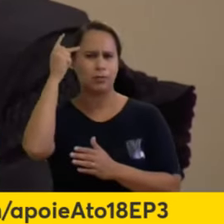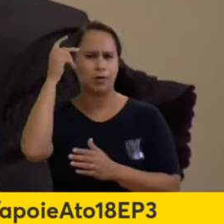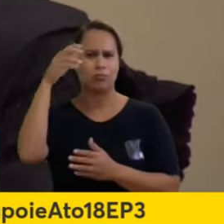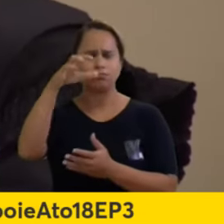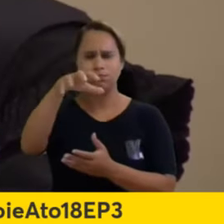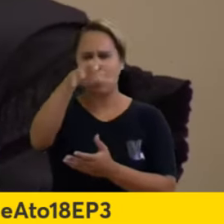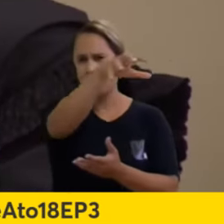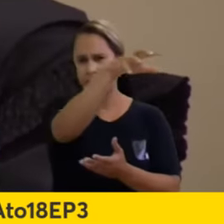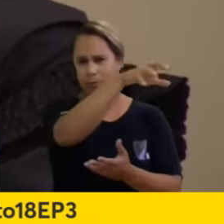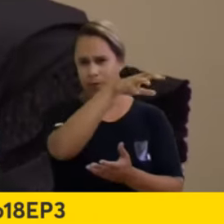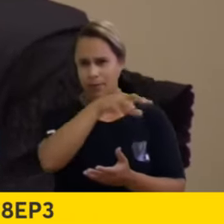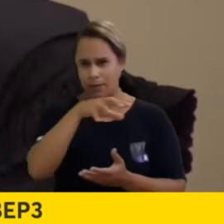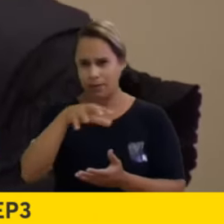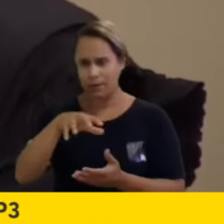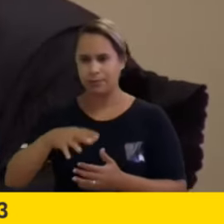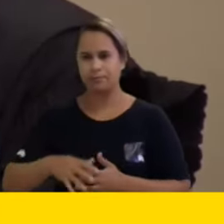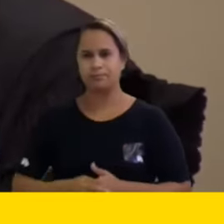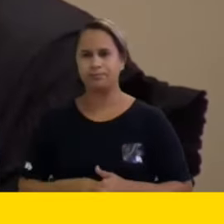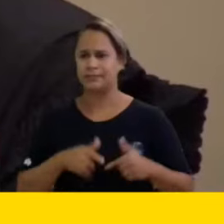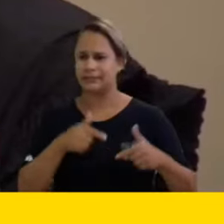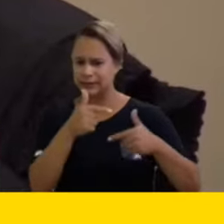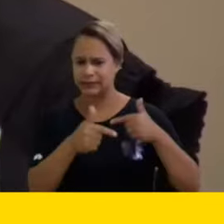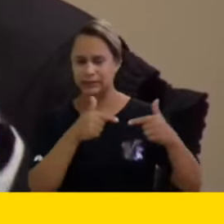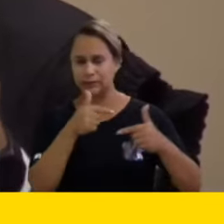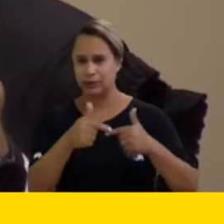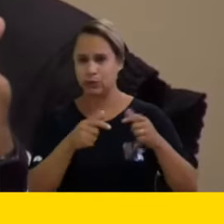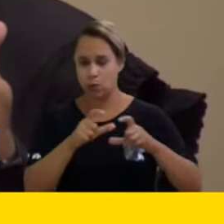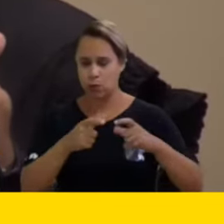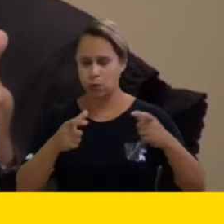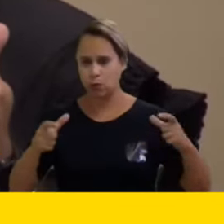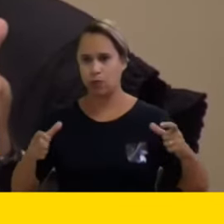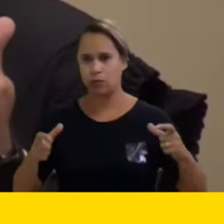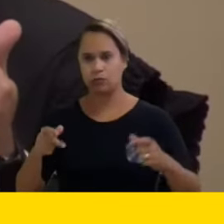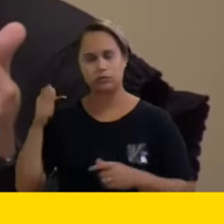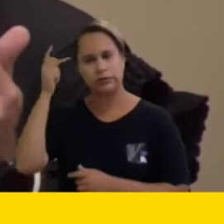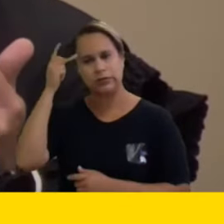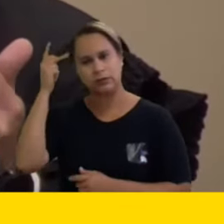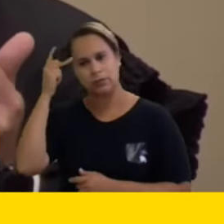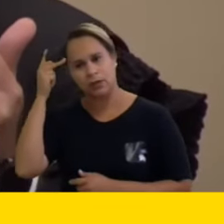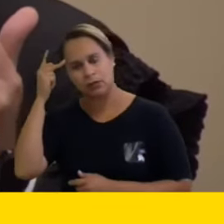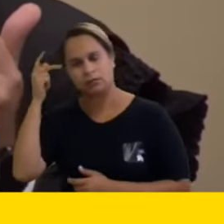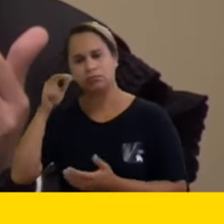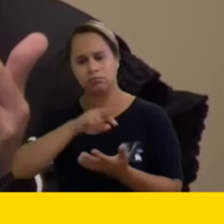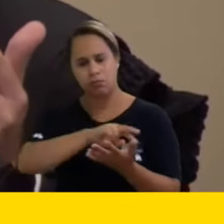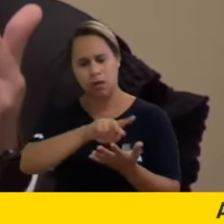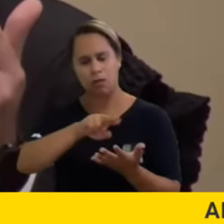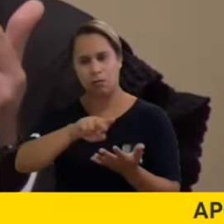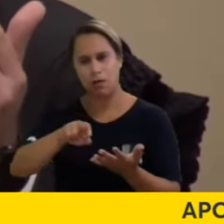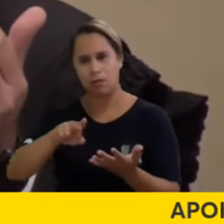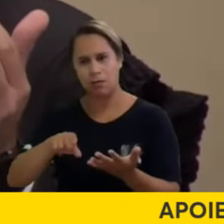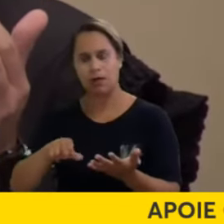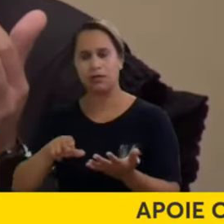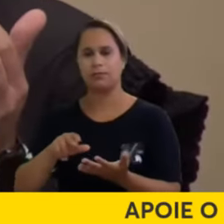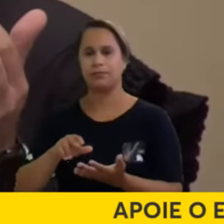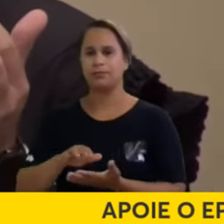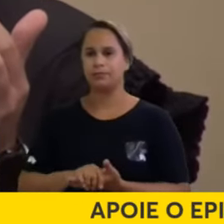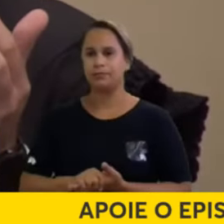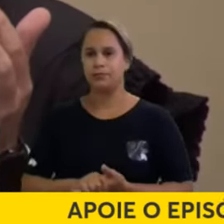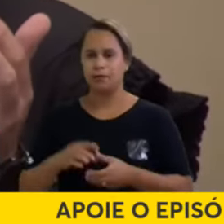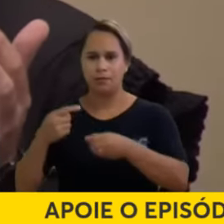menção um para um trabalho Grande São Paulo Sant Tamaro Santa Isabel São Paulo Arujá